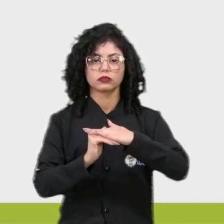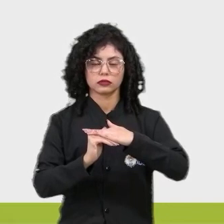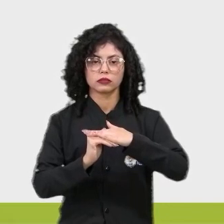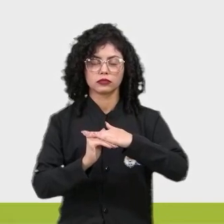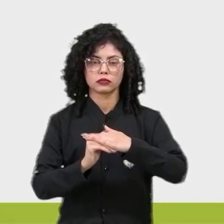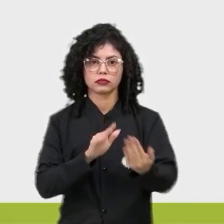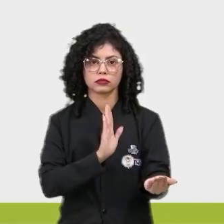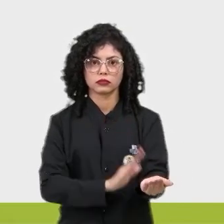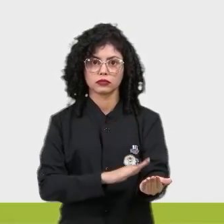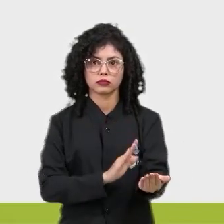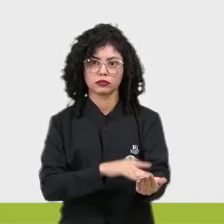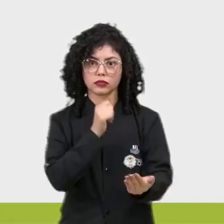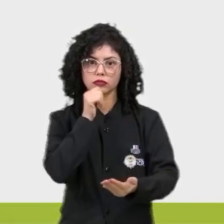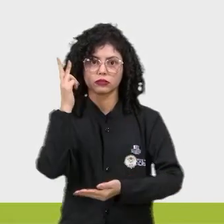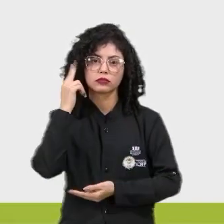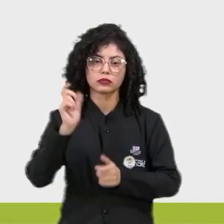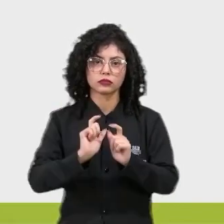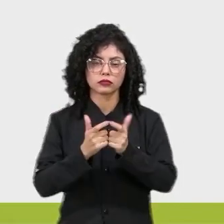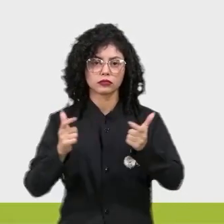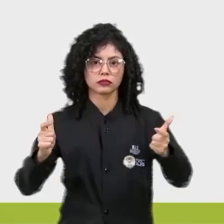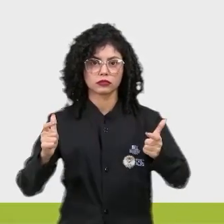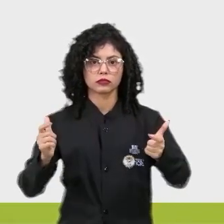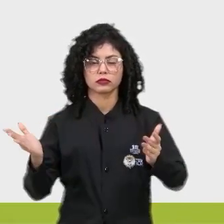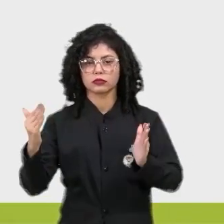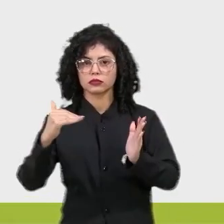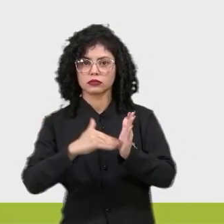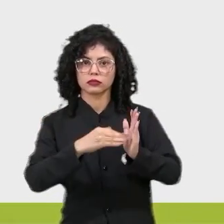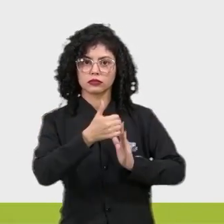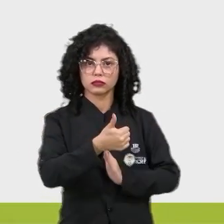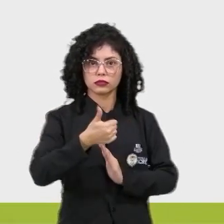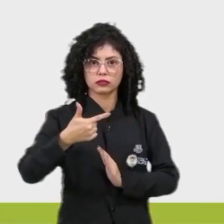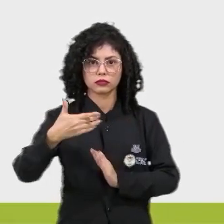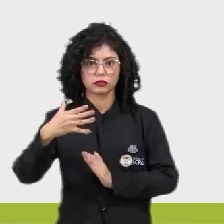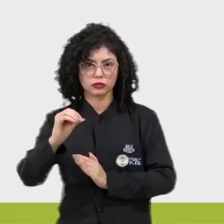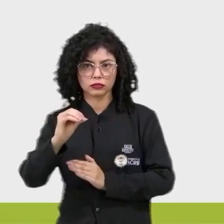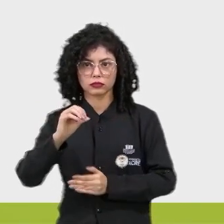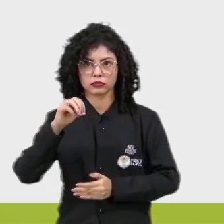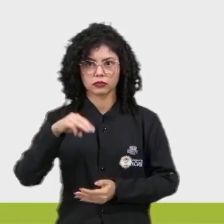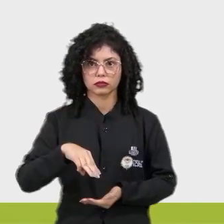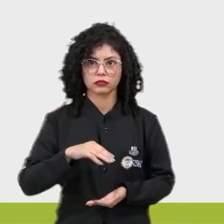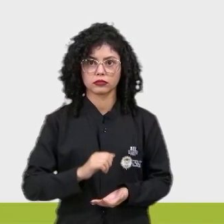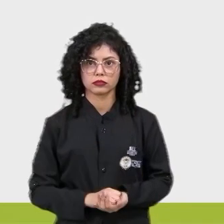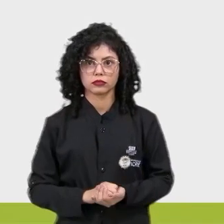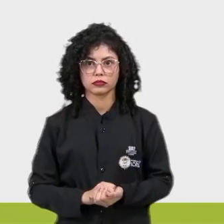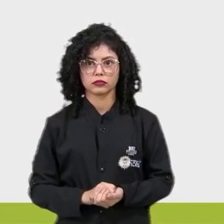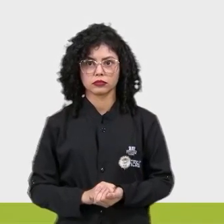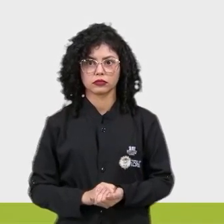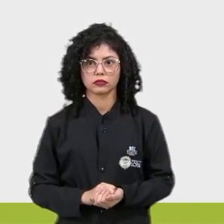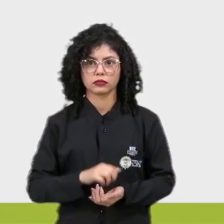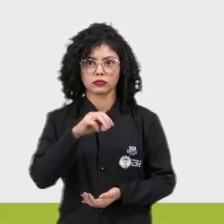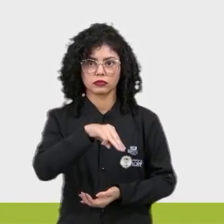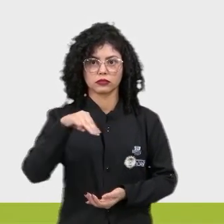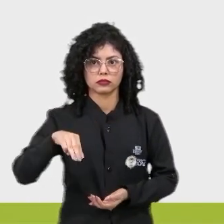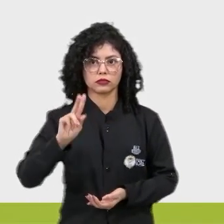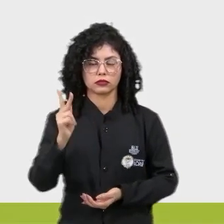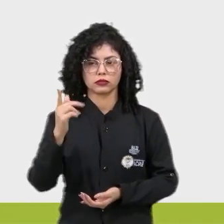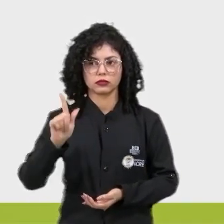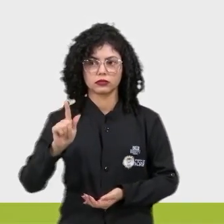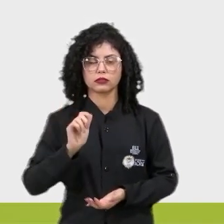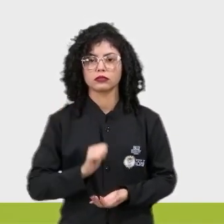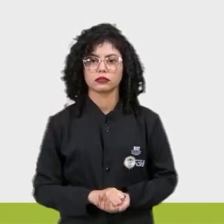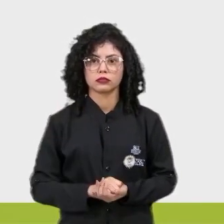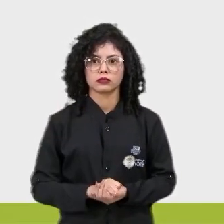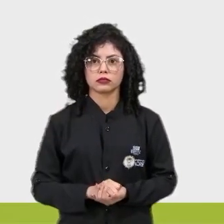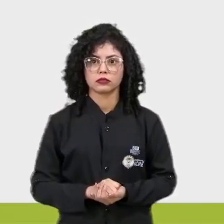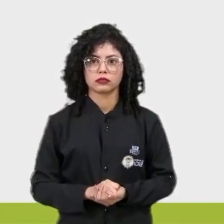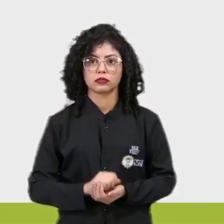condições normais, aumenta até cerca de 120 milímetros de mercúrio. Apesar nem eu ter escrevido ali.